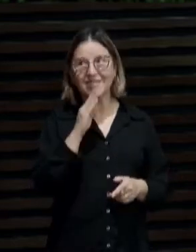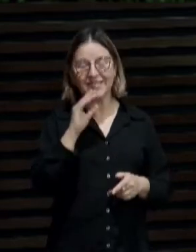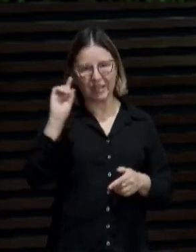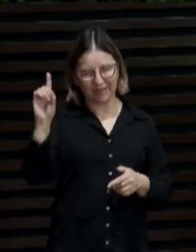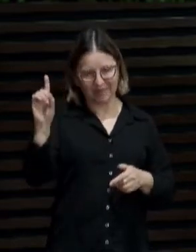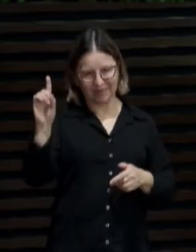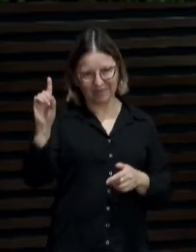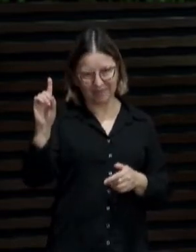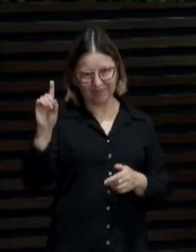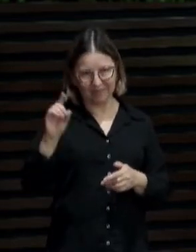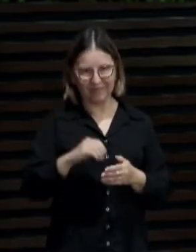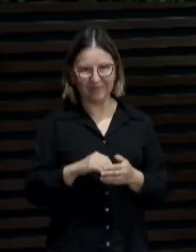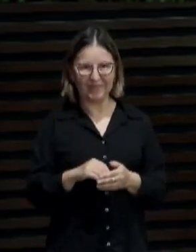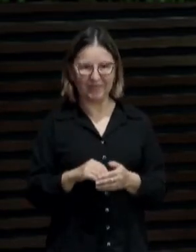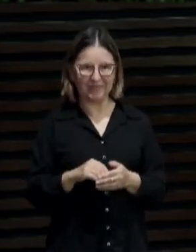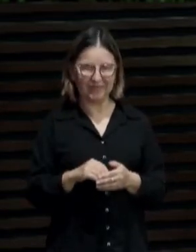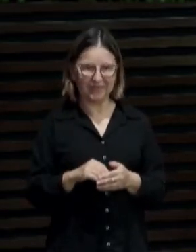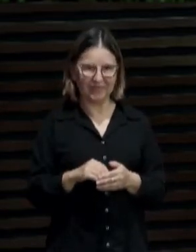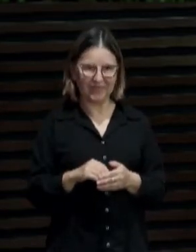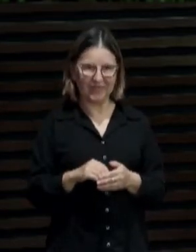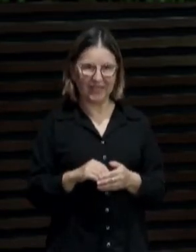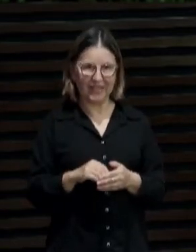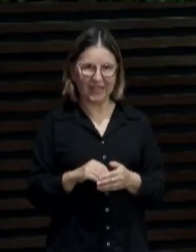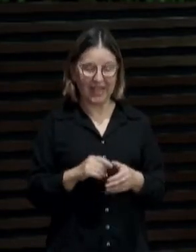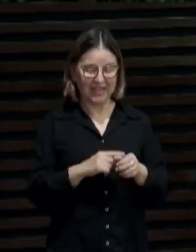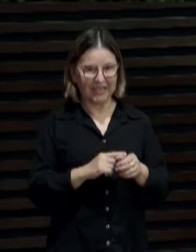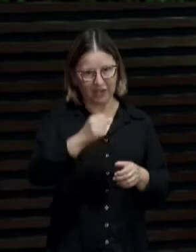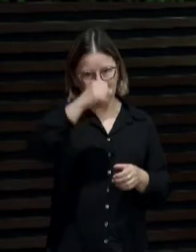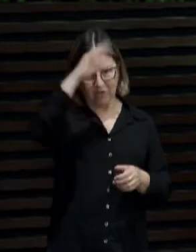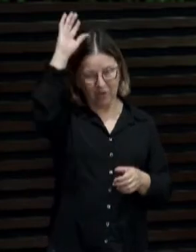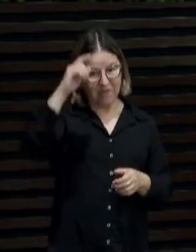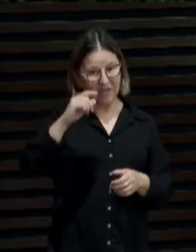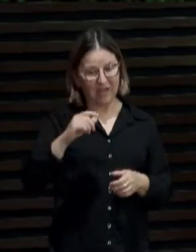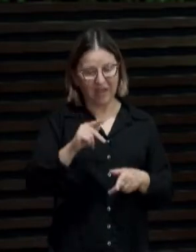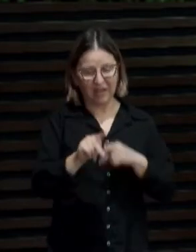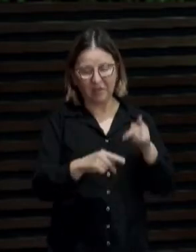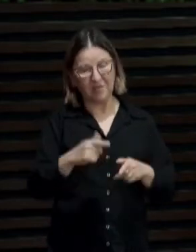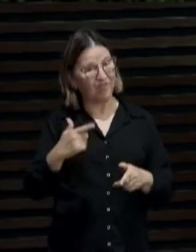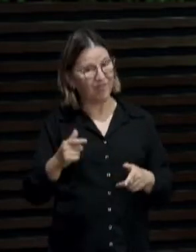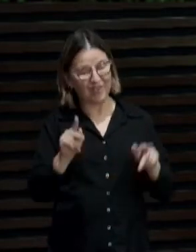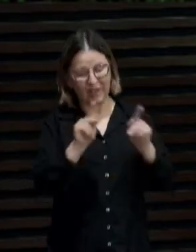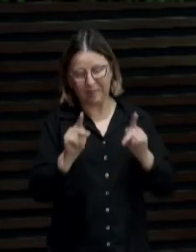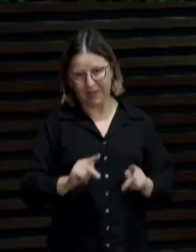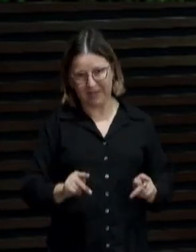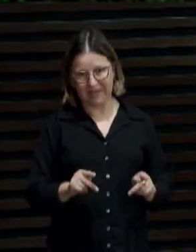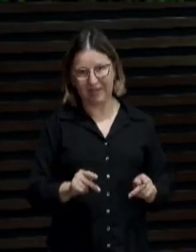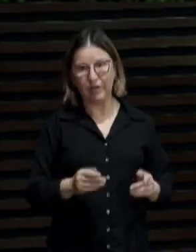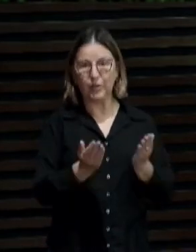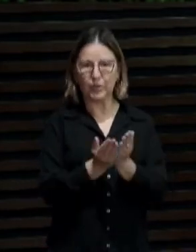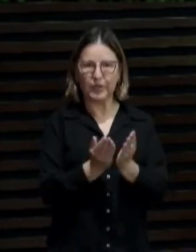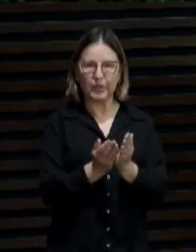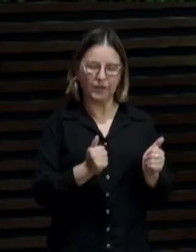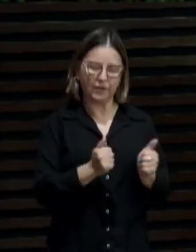Roma, uma cidade onde a paz não era a regra. Os cristãos foram muito perseguidos no começo, a gente conhece a história,